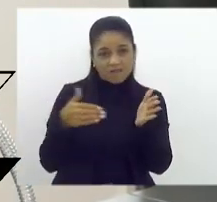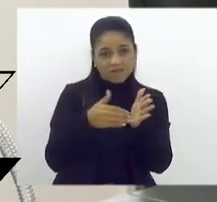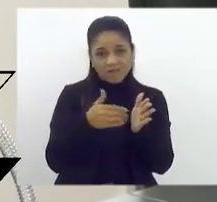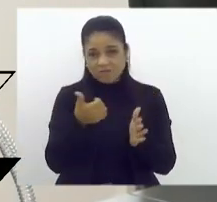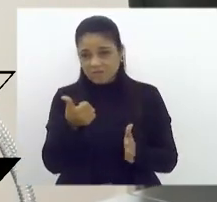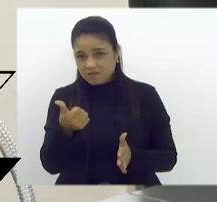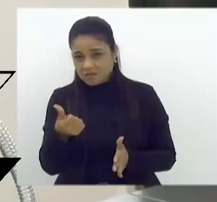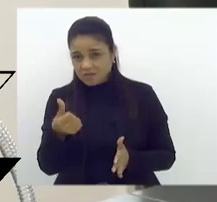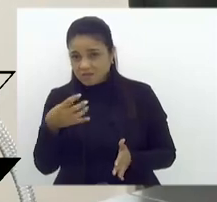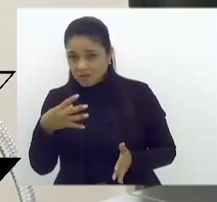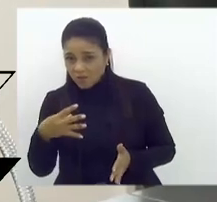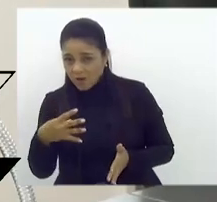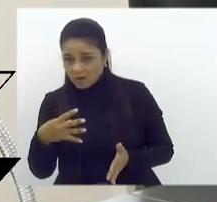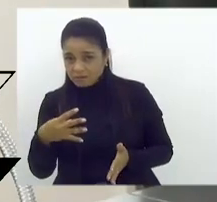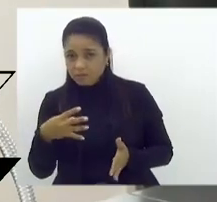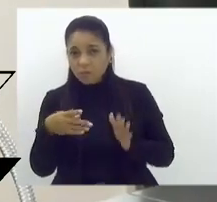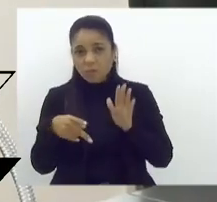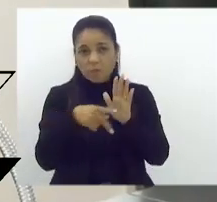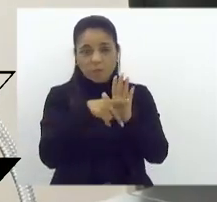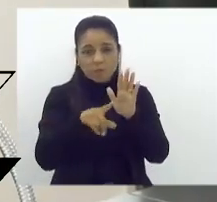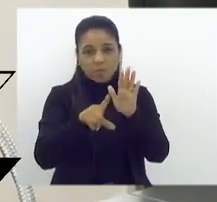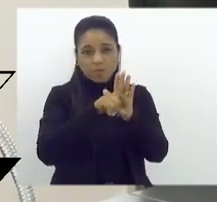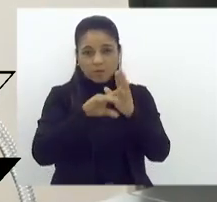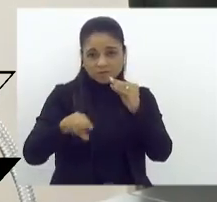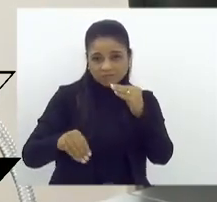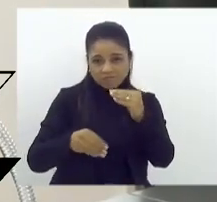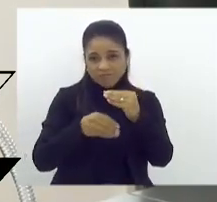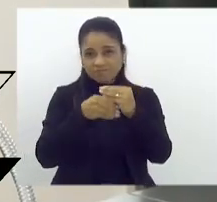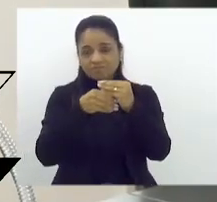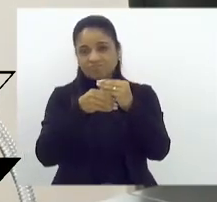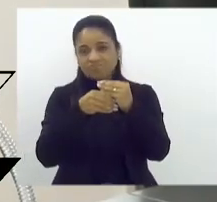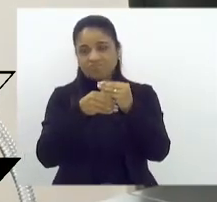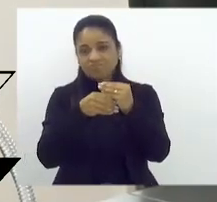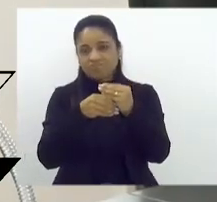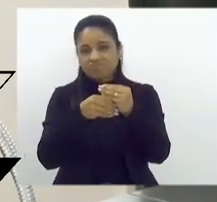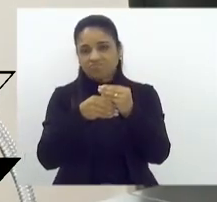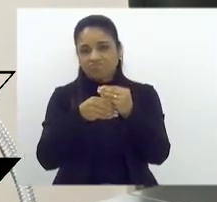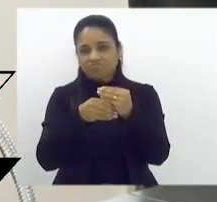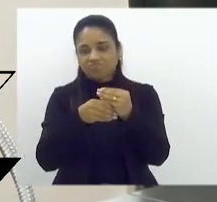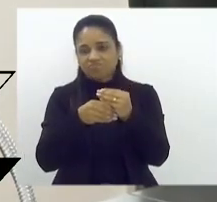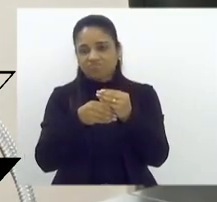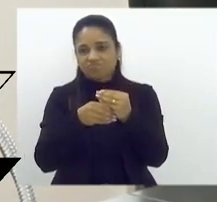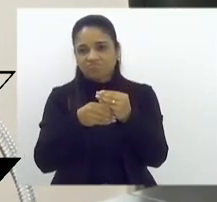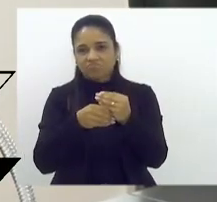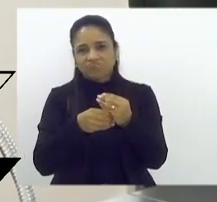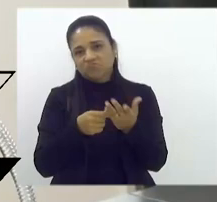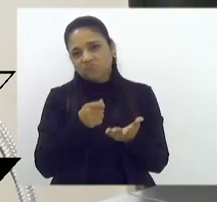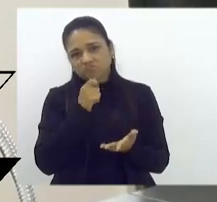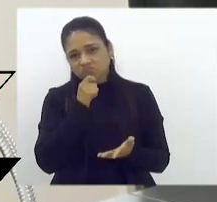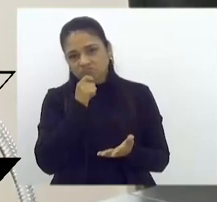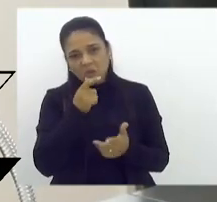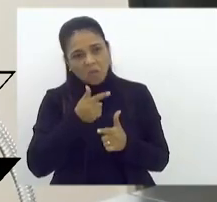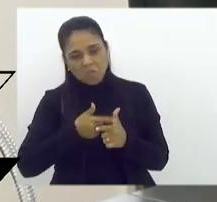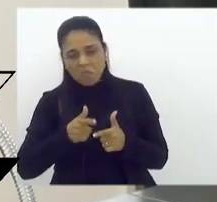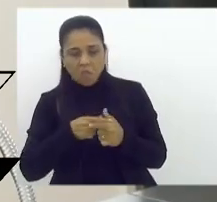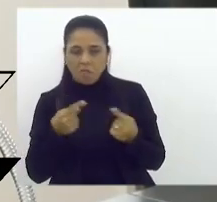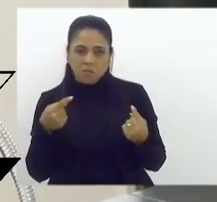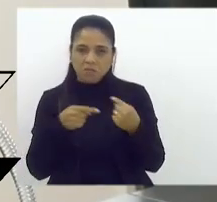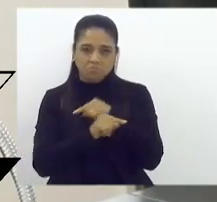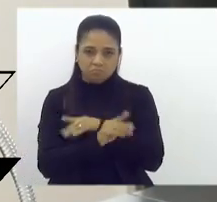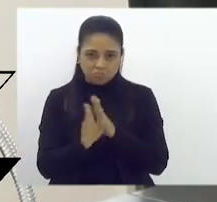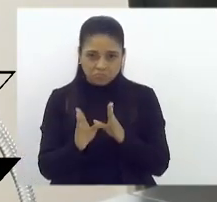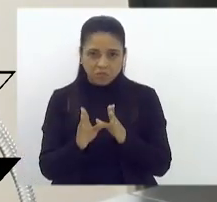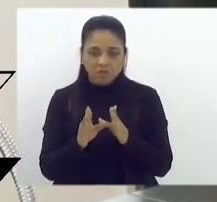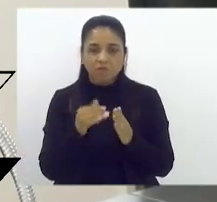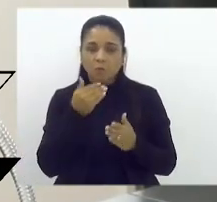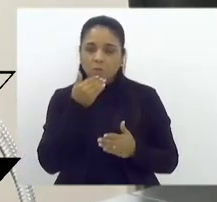64, que são os projetos de anexação que me parece não haver qualquer imbróglio ou divergência.